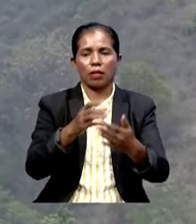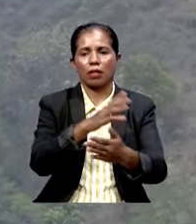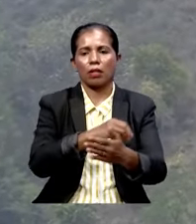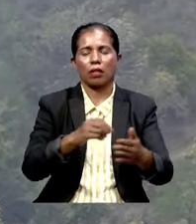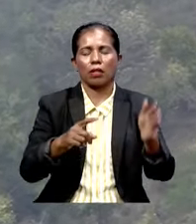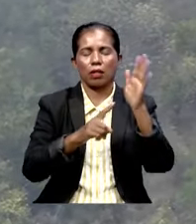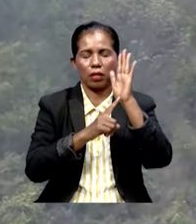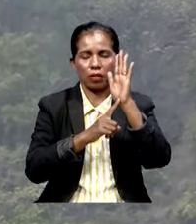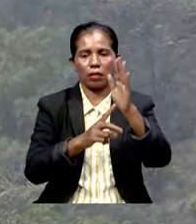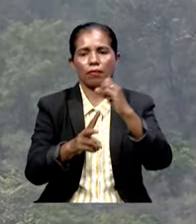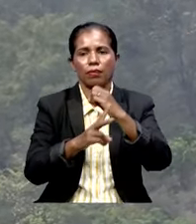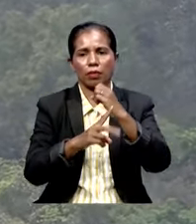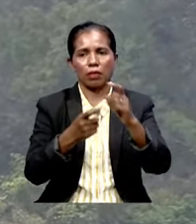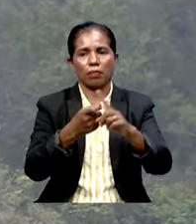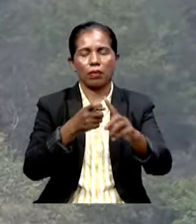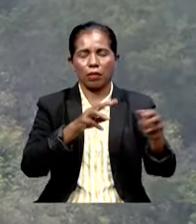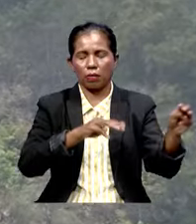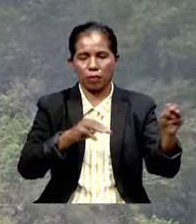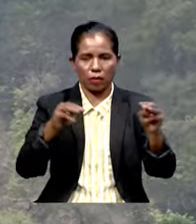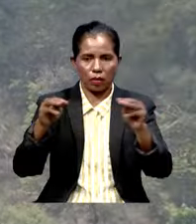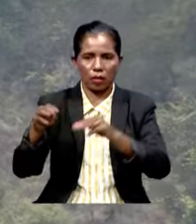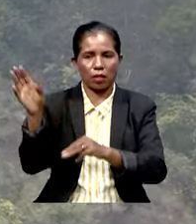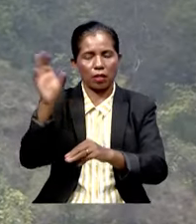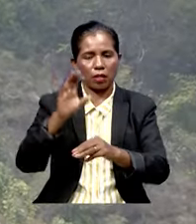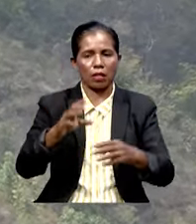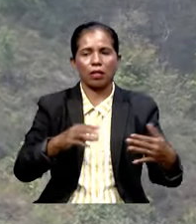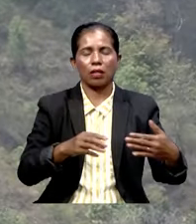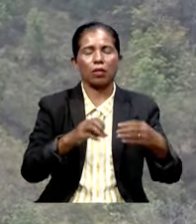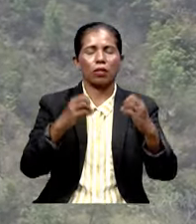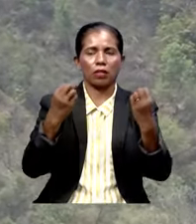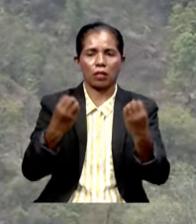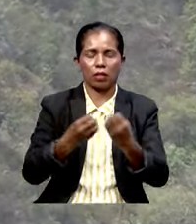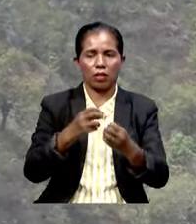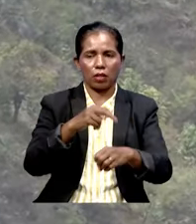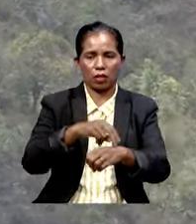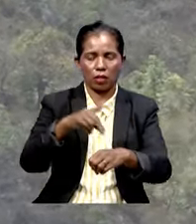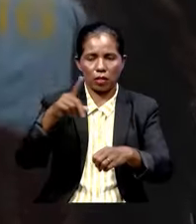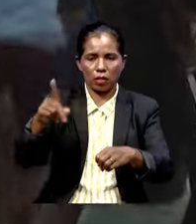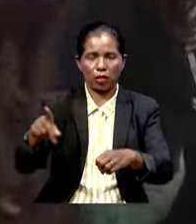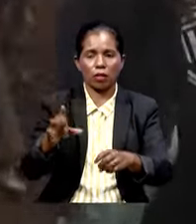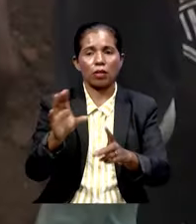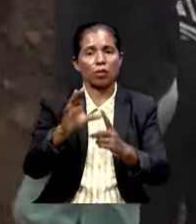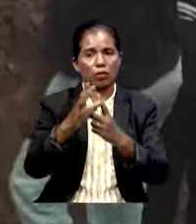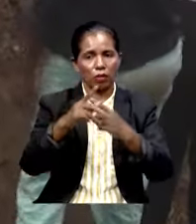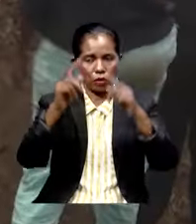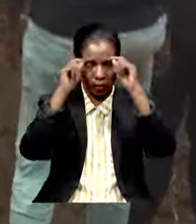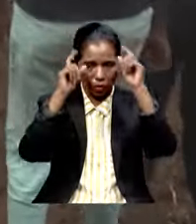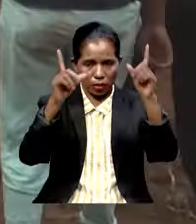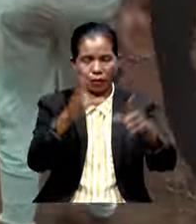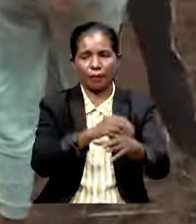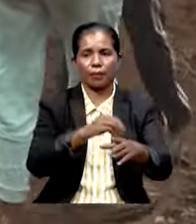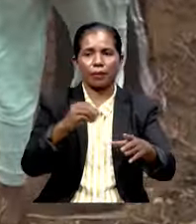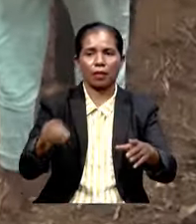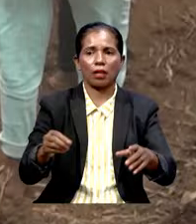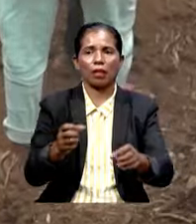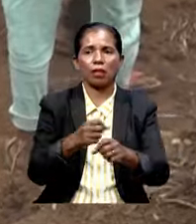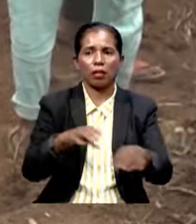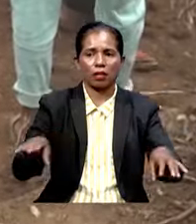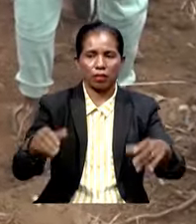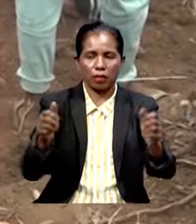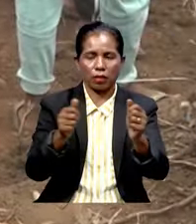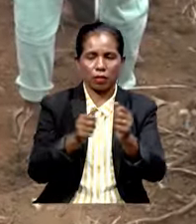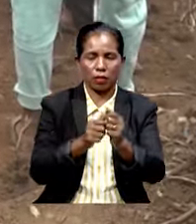nebesaimos vítima husi mudança climática nian, Organização Nacional Permacultura Timor-Leste ka Permatil, nebe serviço